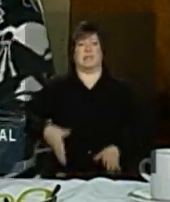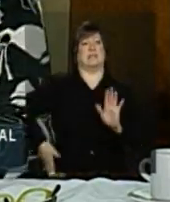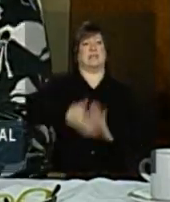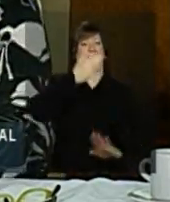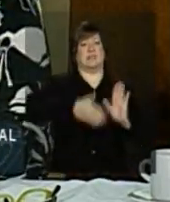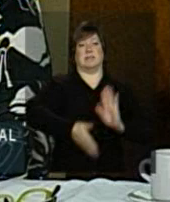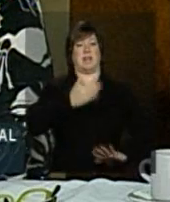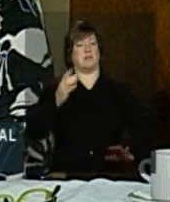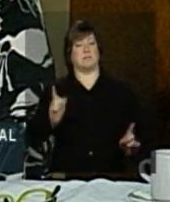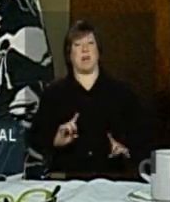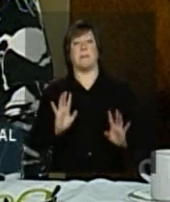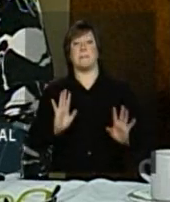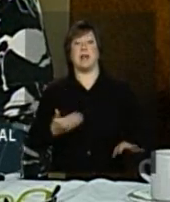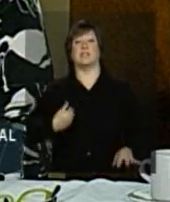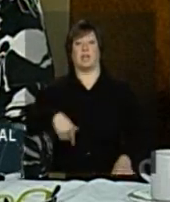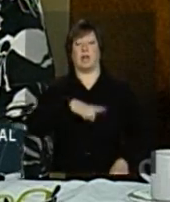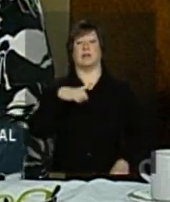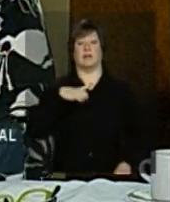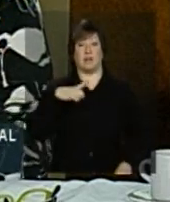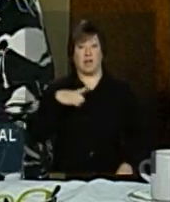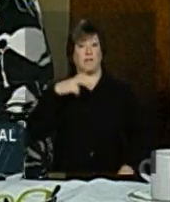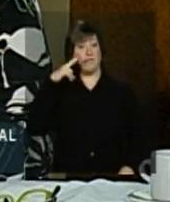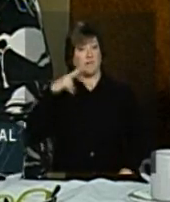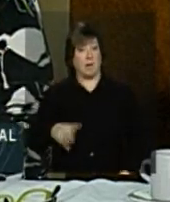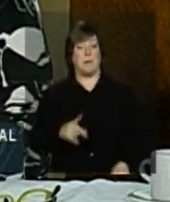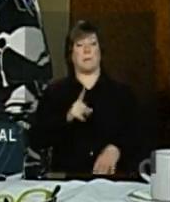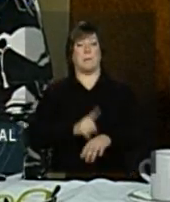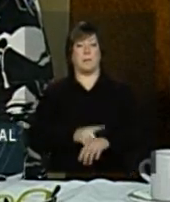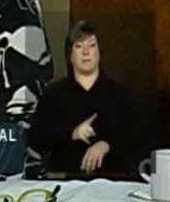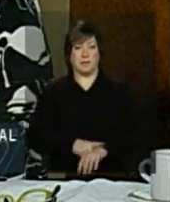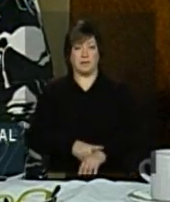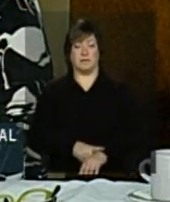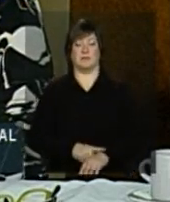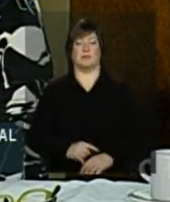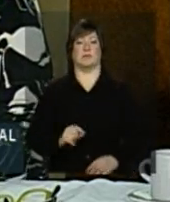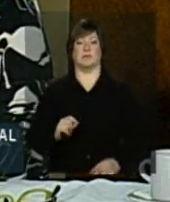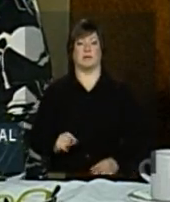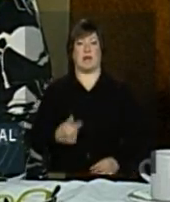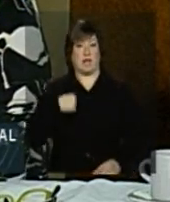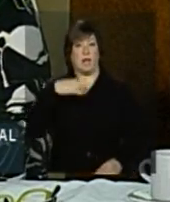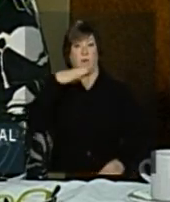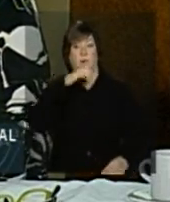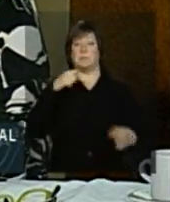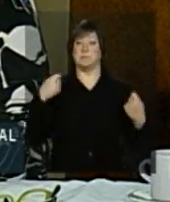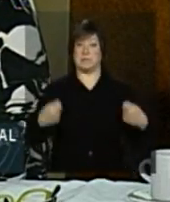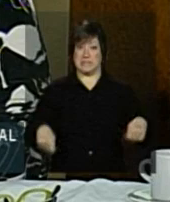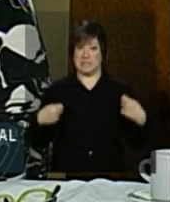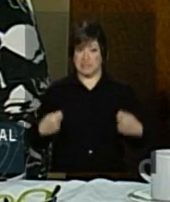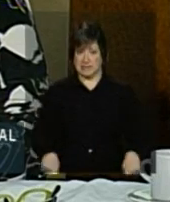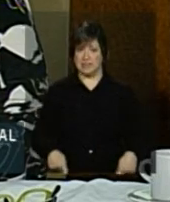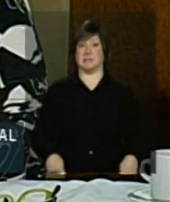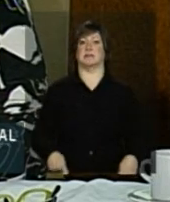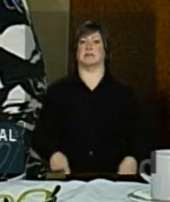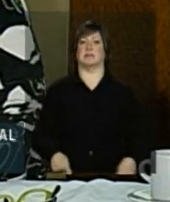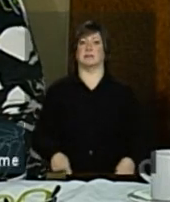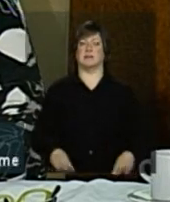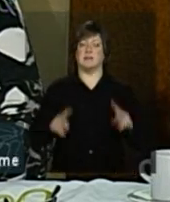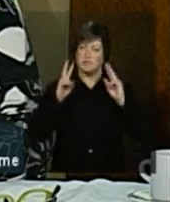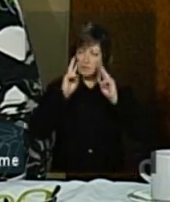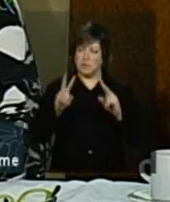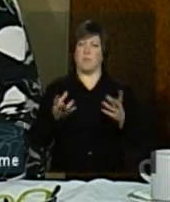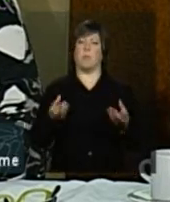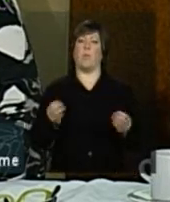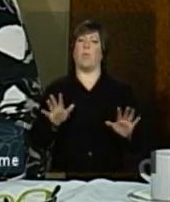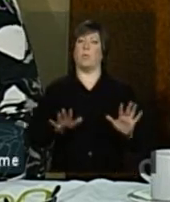vai mas estamos vivendo cenas que eu acho que tem que ser eh eh vistas com muito